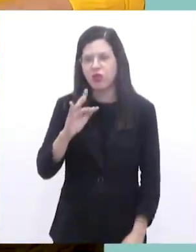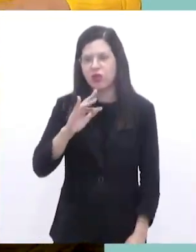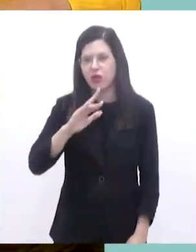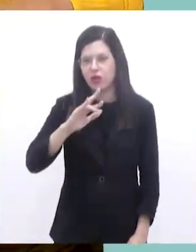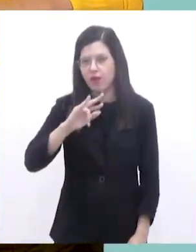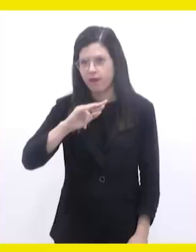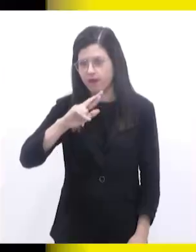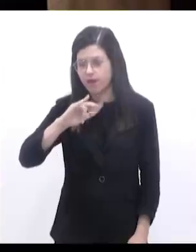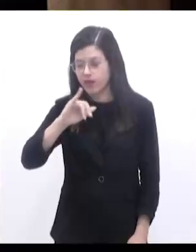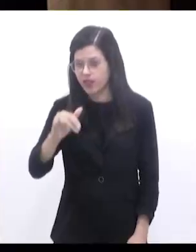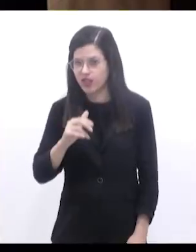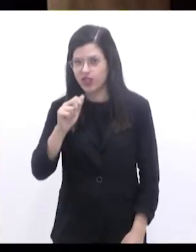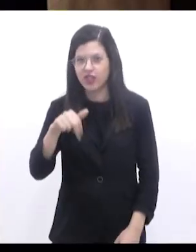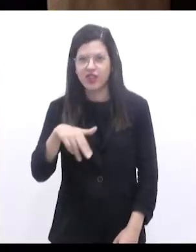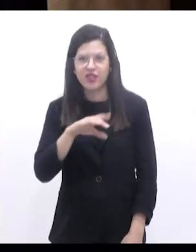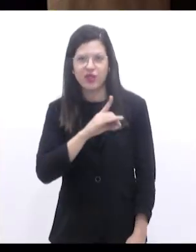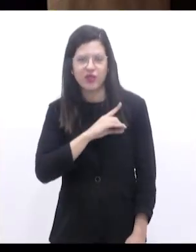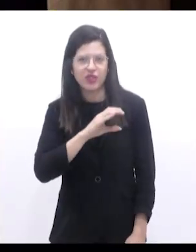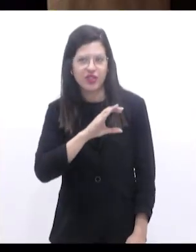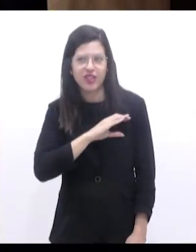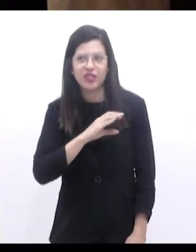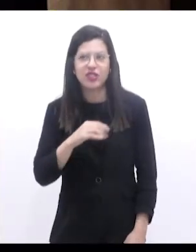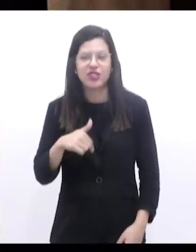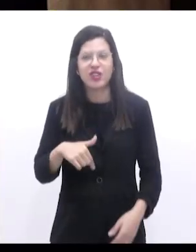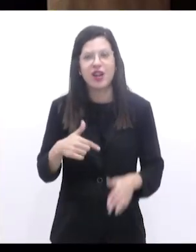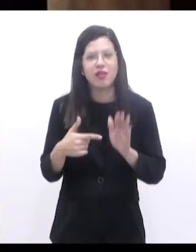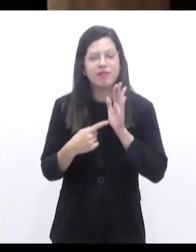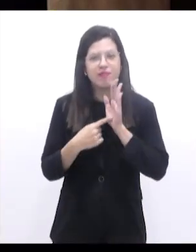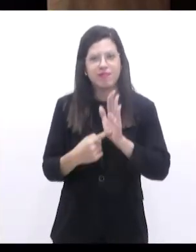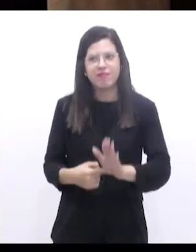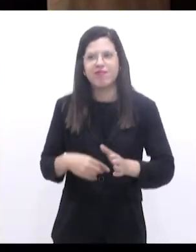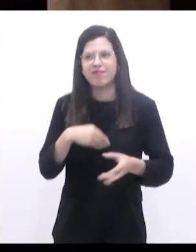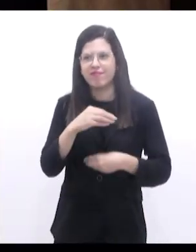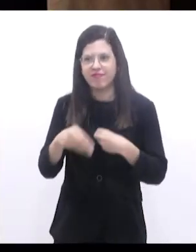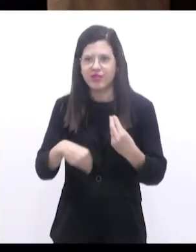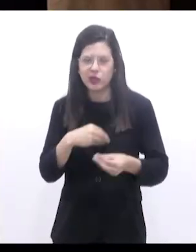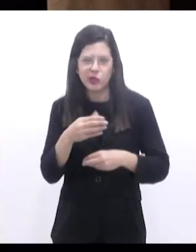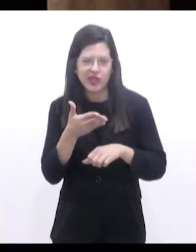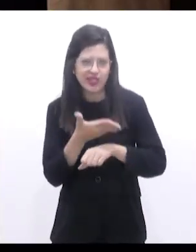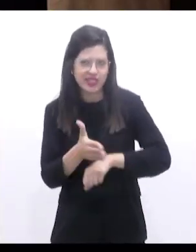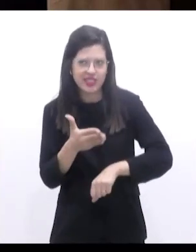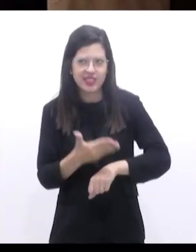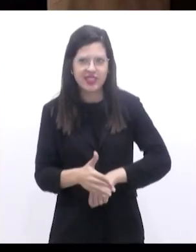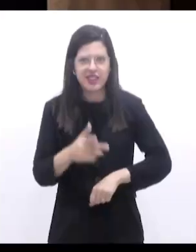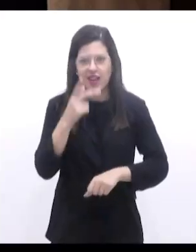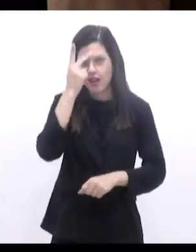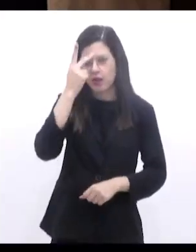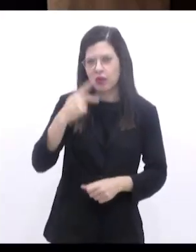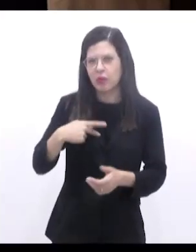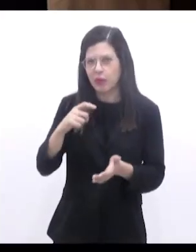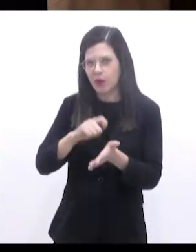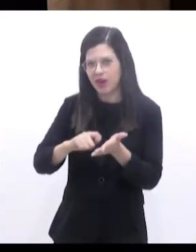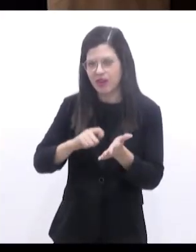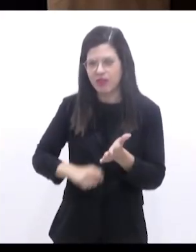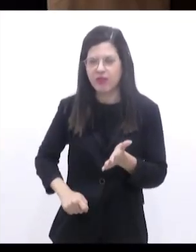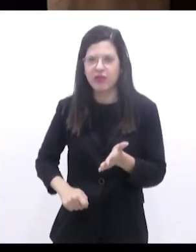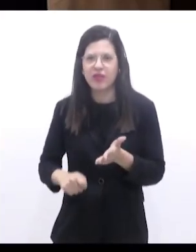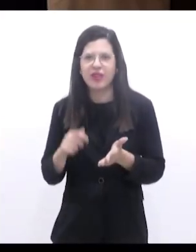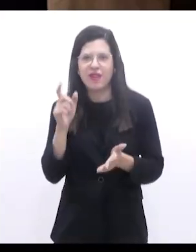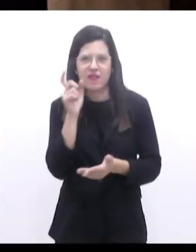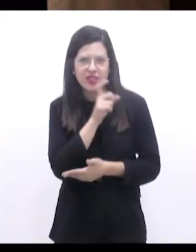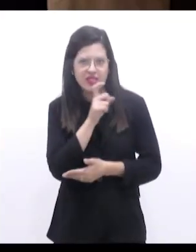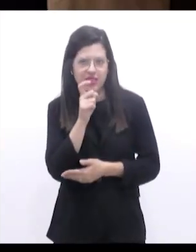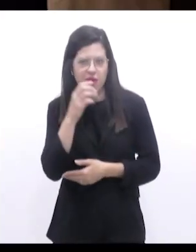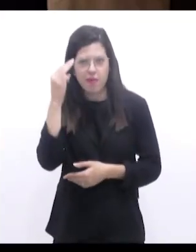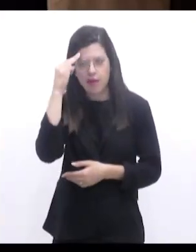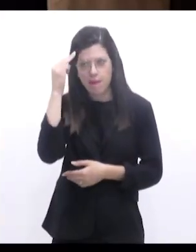de Caxias. A peça traz uma mistura de crônica, ensaio, autobiografia, ficção e memória para construir